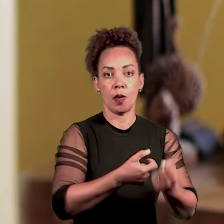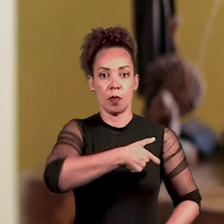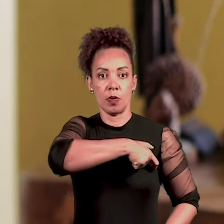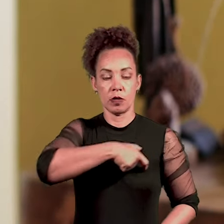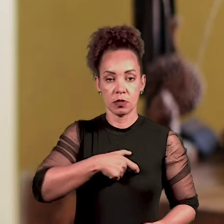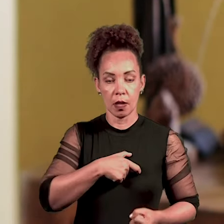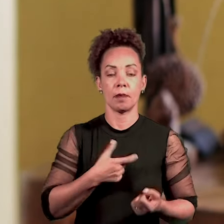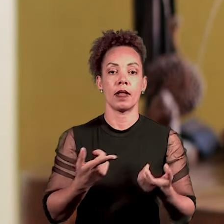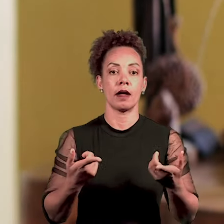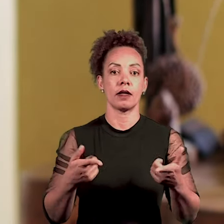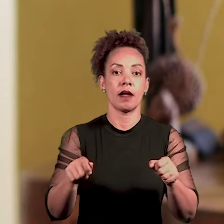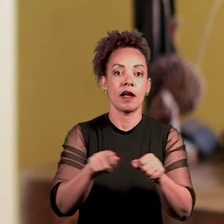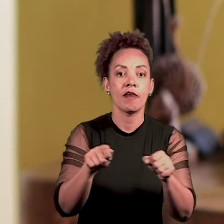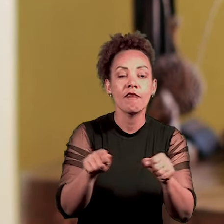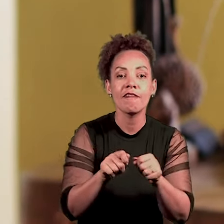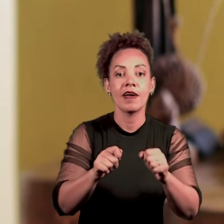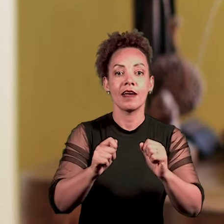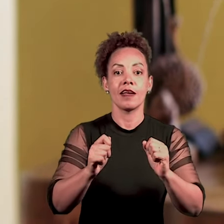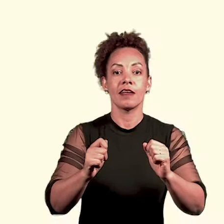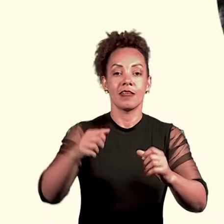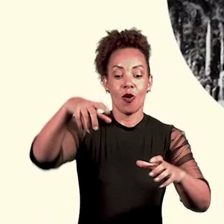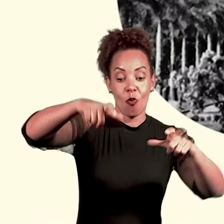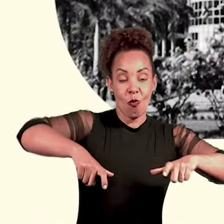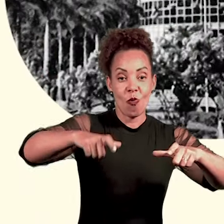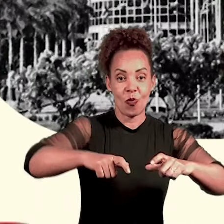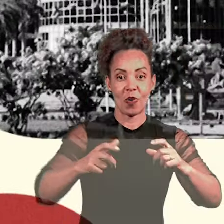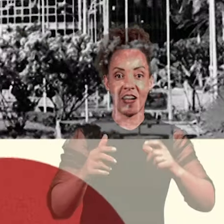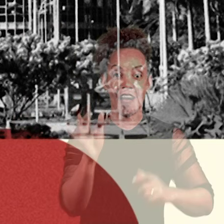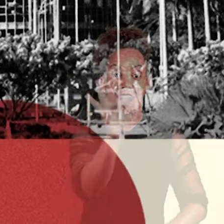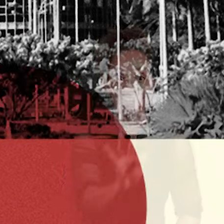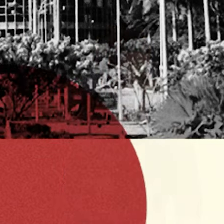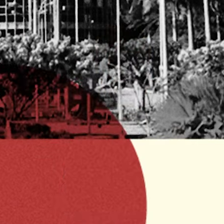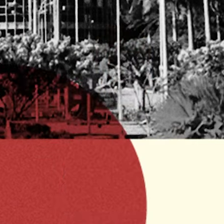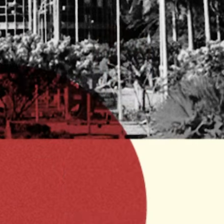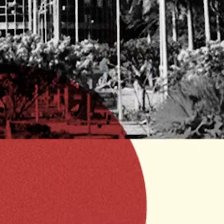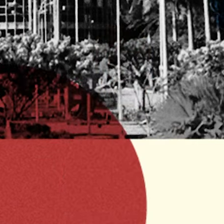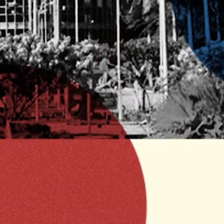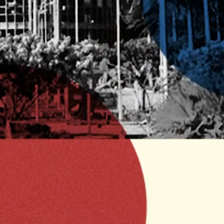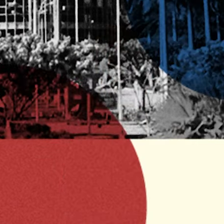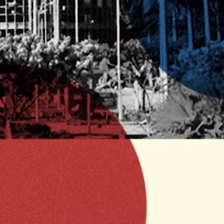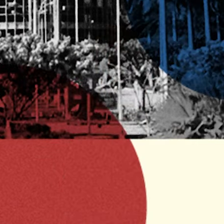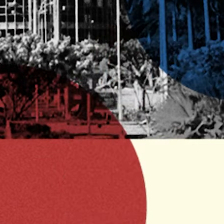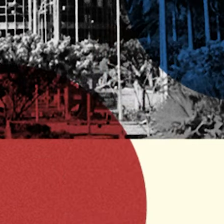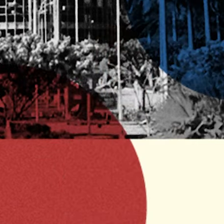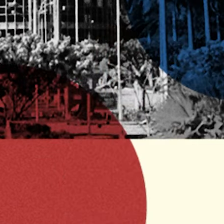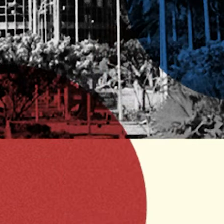implantado o campus da Universidade da Federação das Escolas Superiores de Ilhéus e Itabuna.